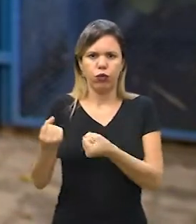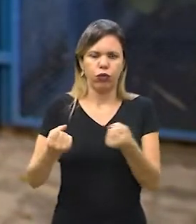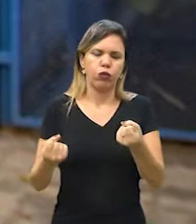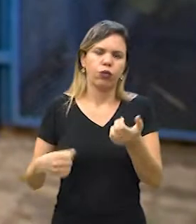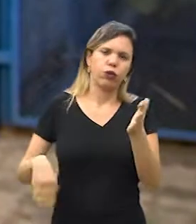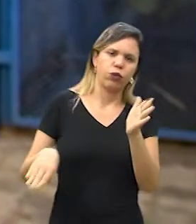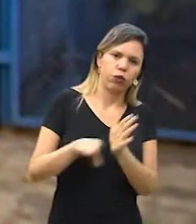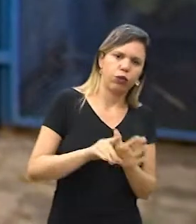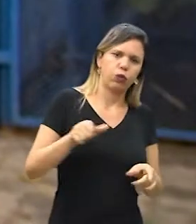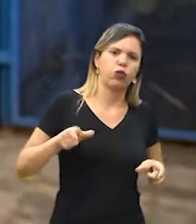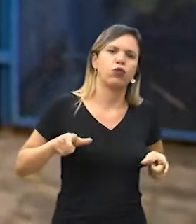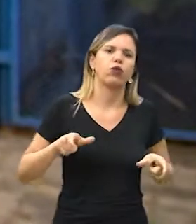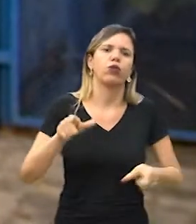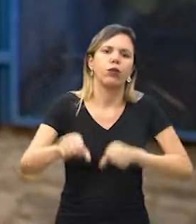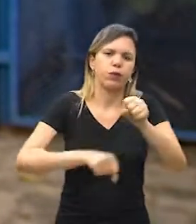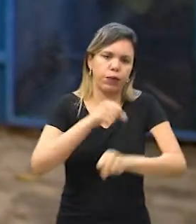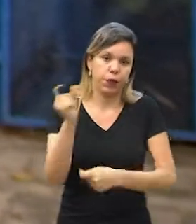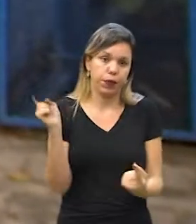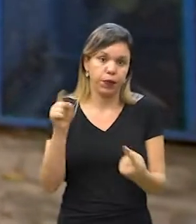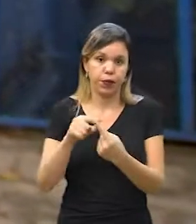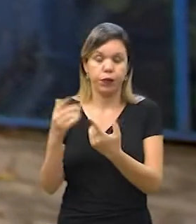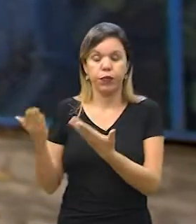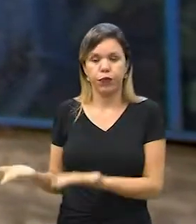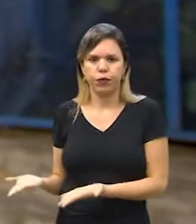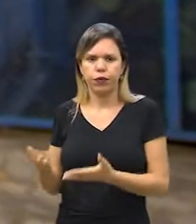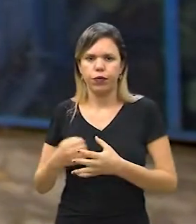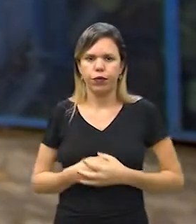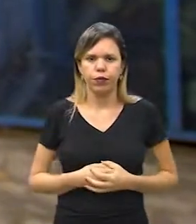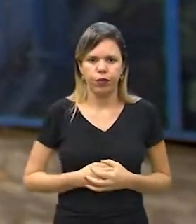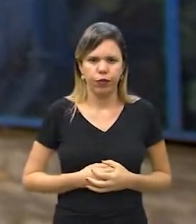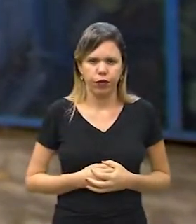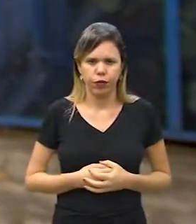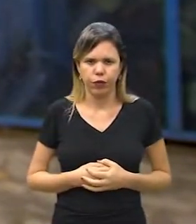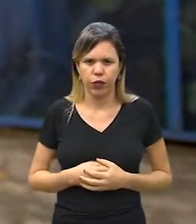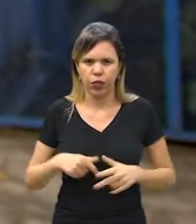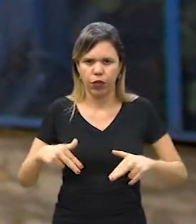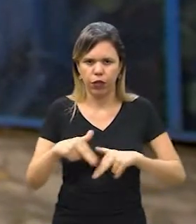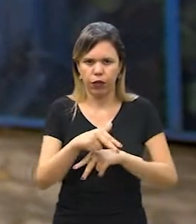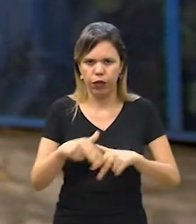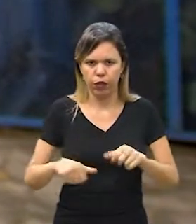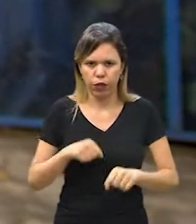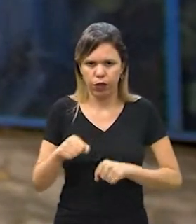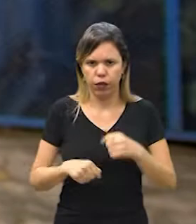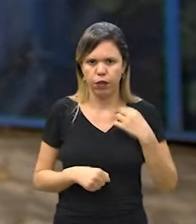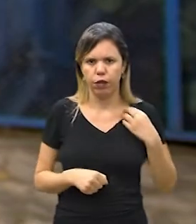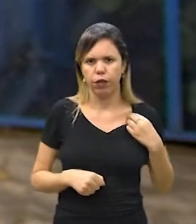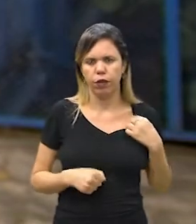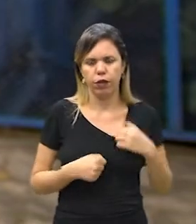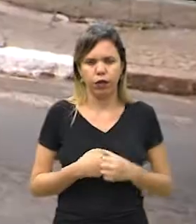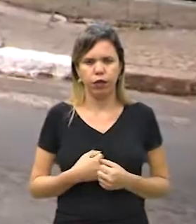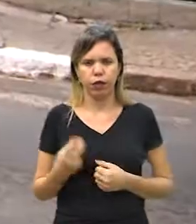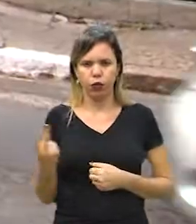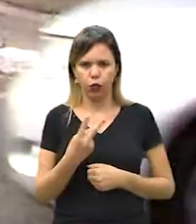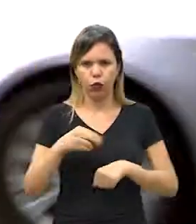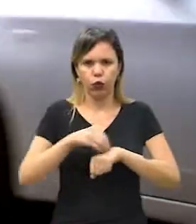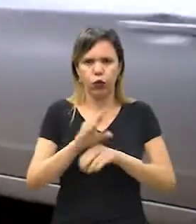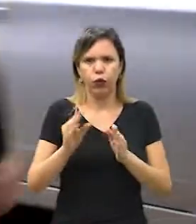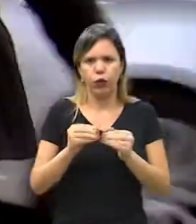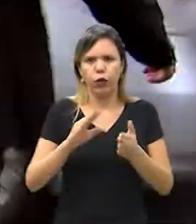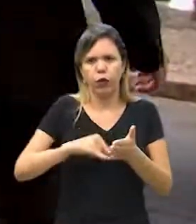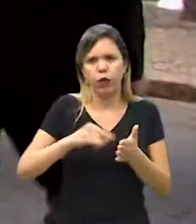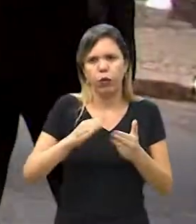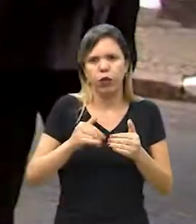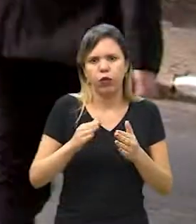deixar o carro e na ciclovia direto para o para fazer as caminhadas o trecho as